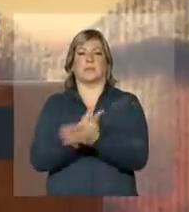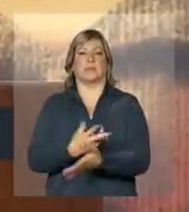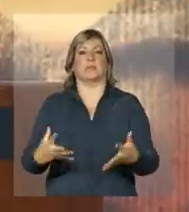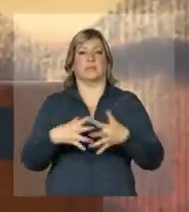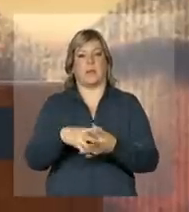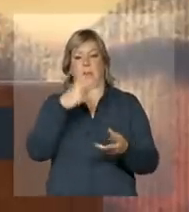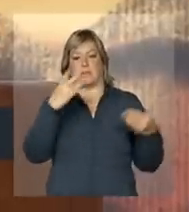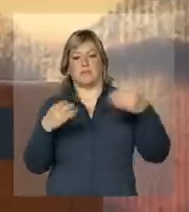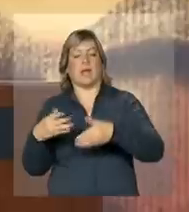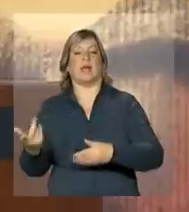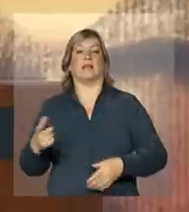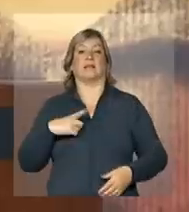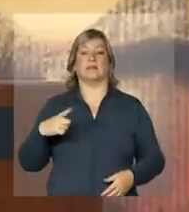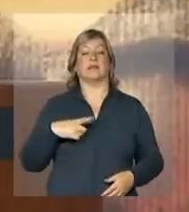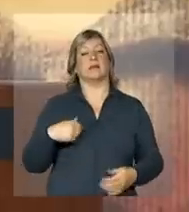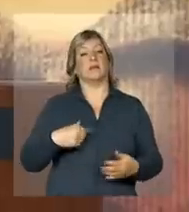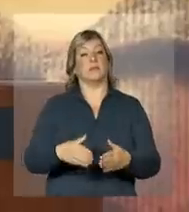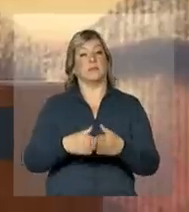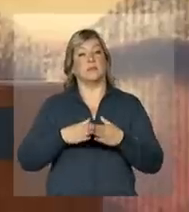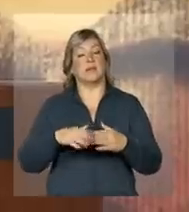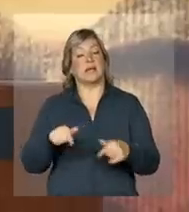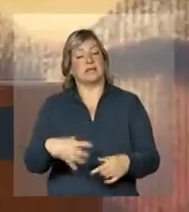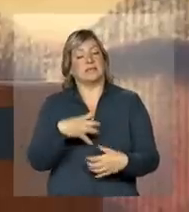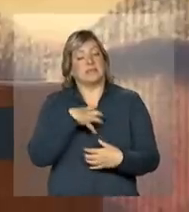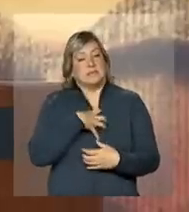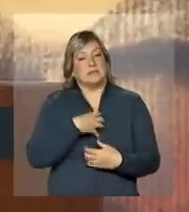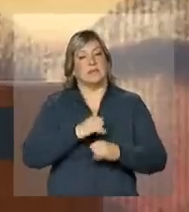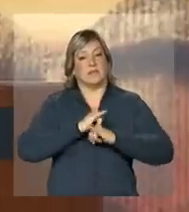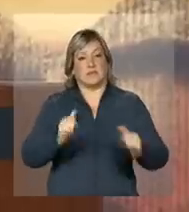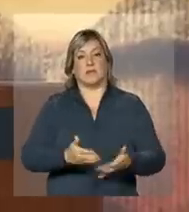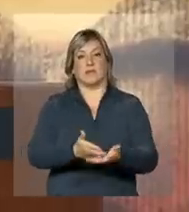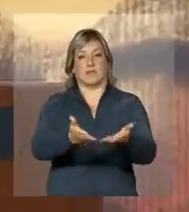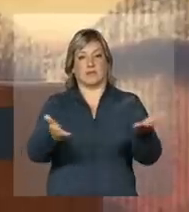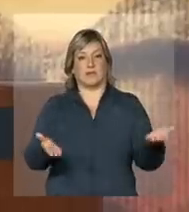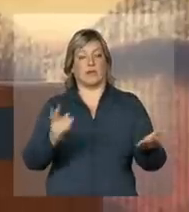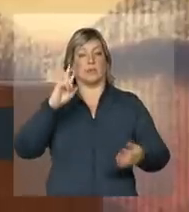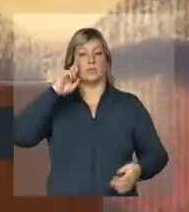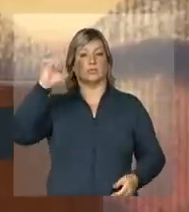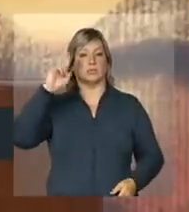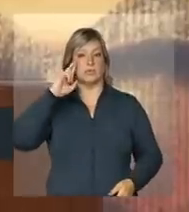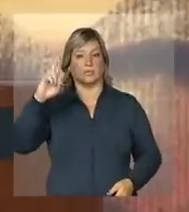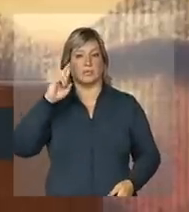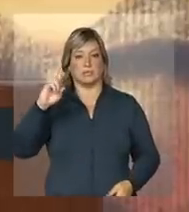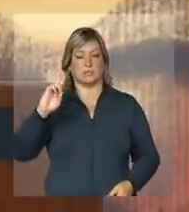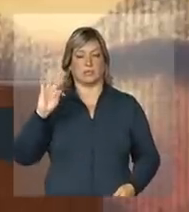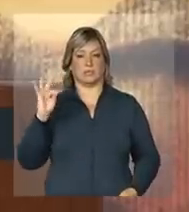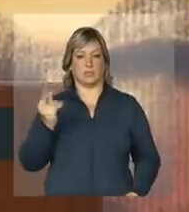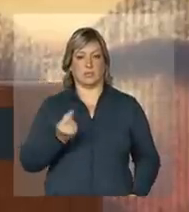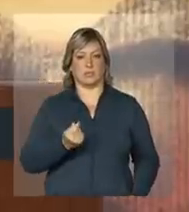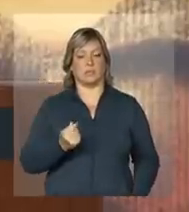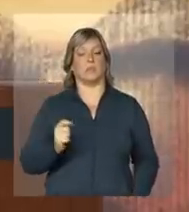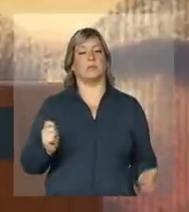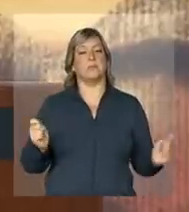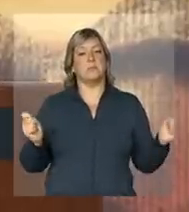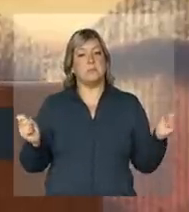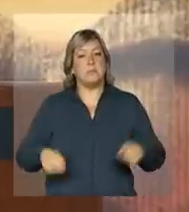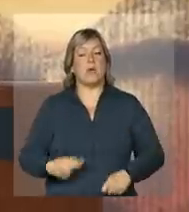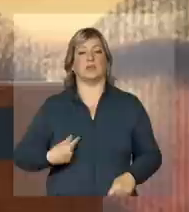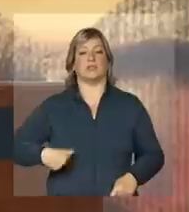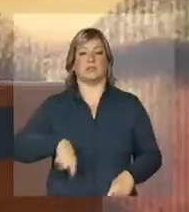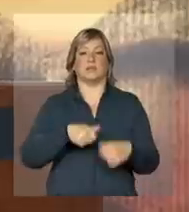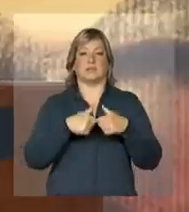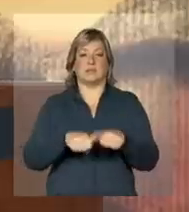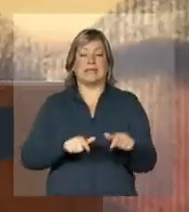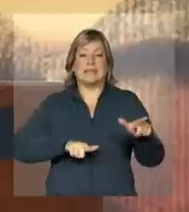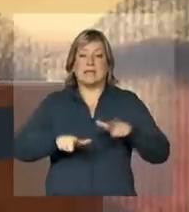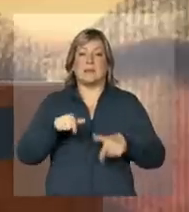então socializo esse sentimento para com as autoridades para que a gente possa est trabalhando